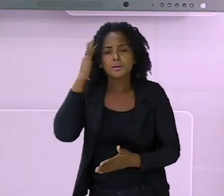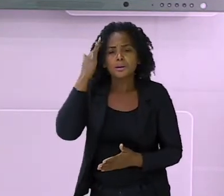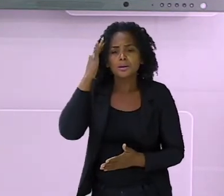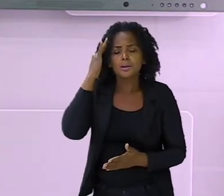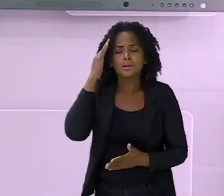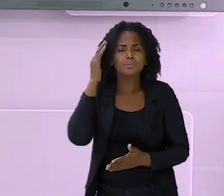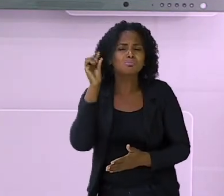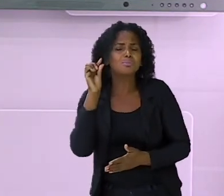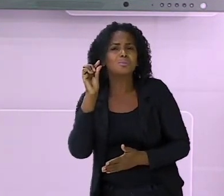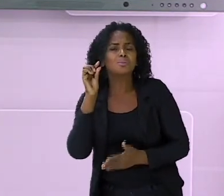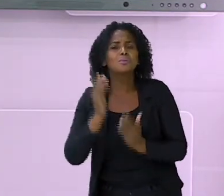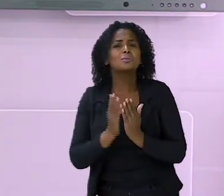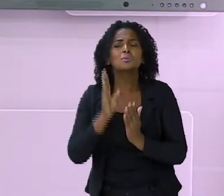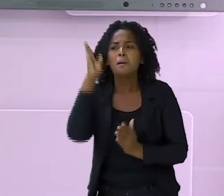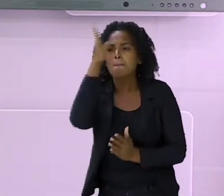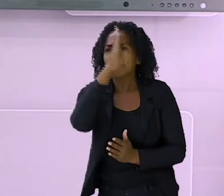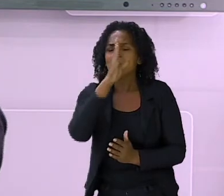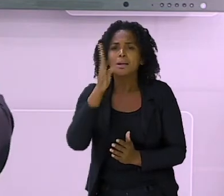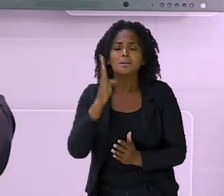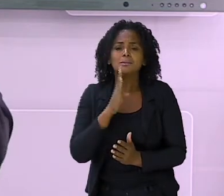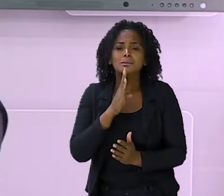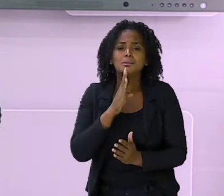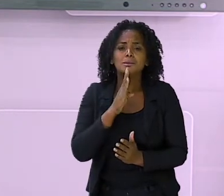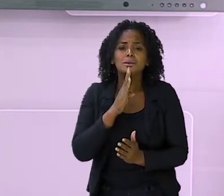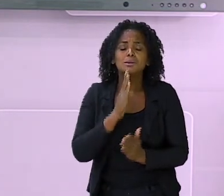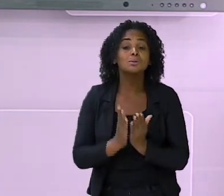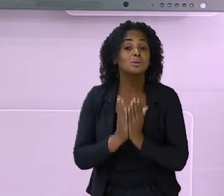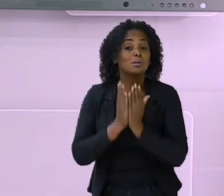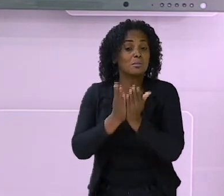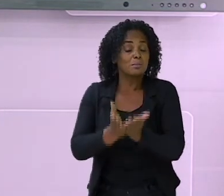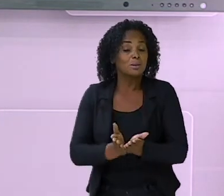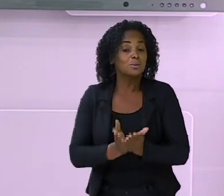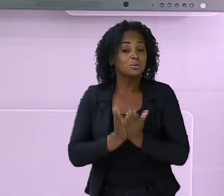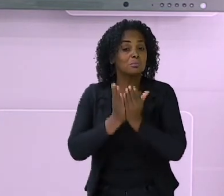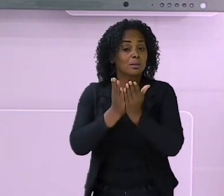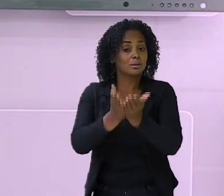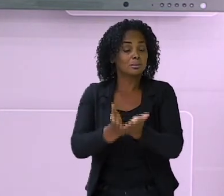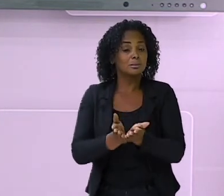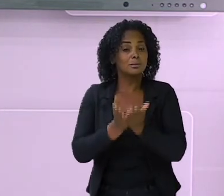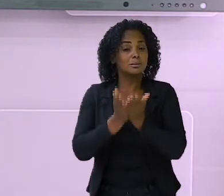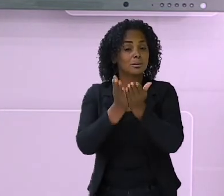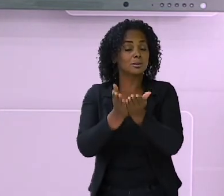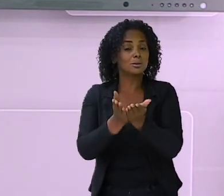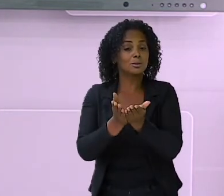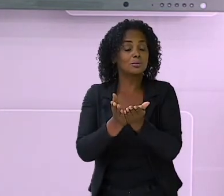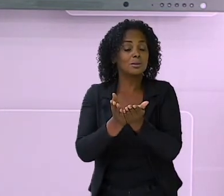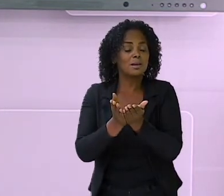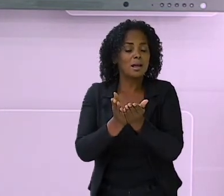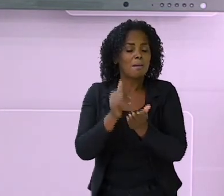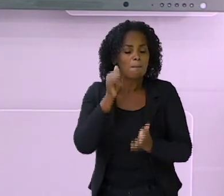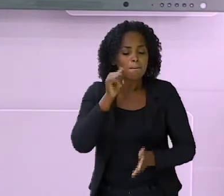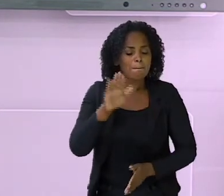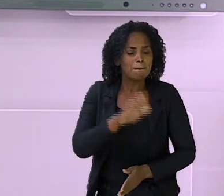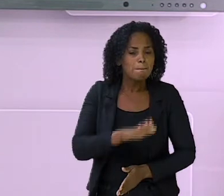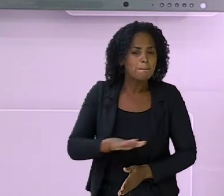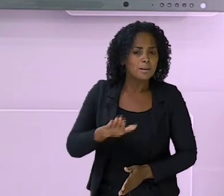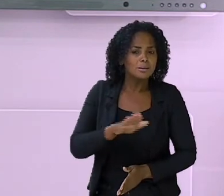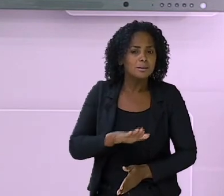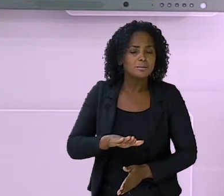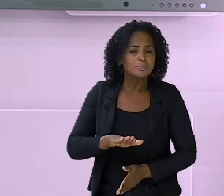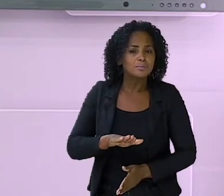a informação que nós conseguimos resgatar através da leitura. Nós conseguimos entender